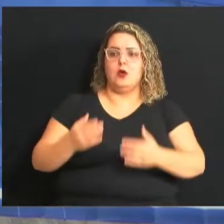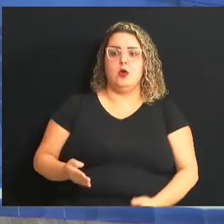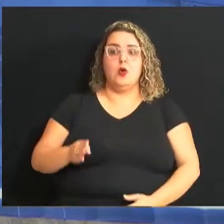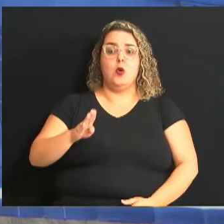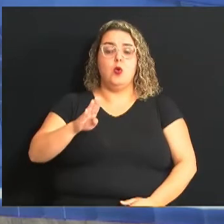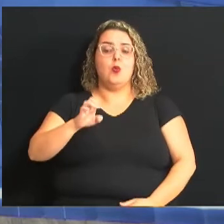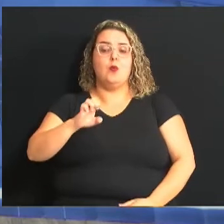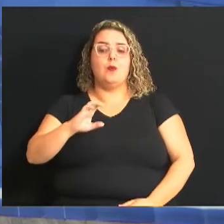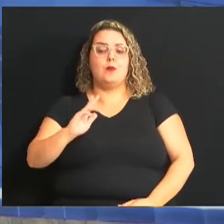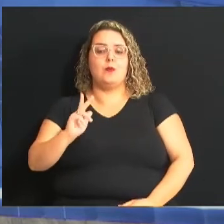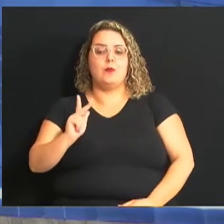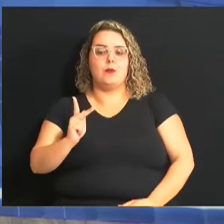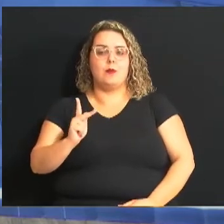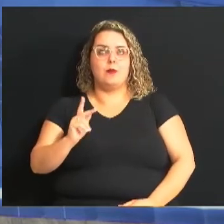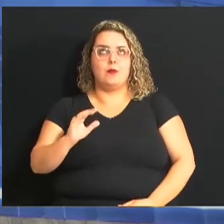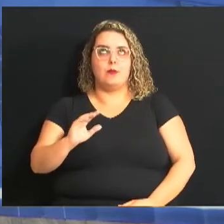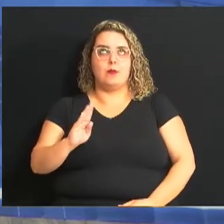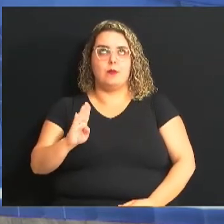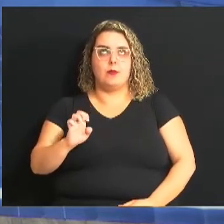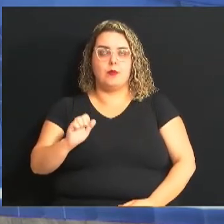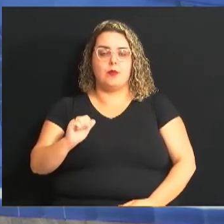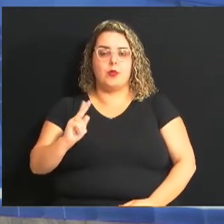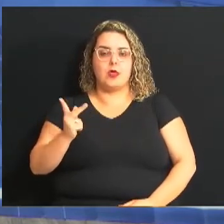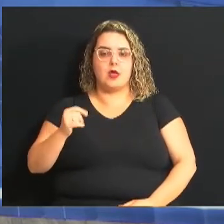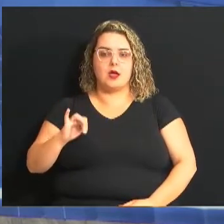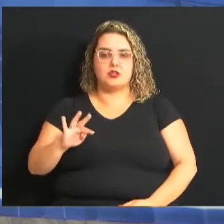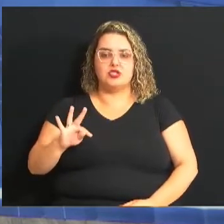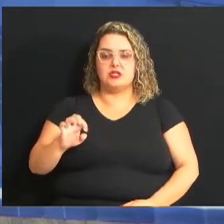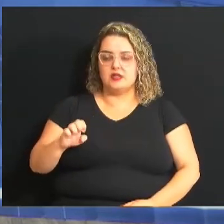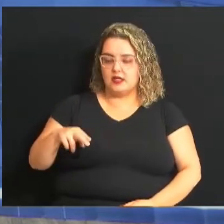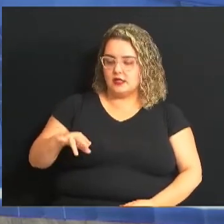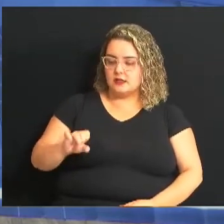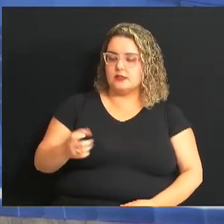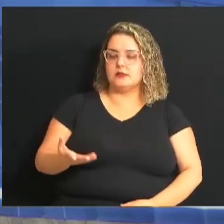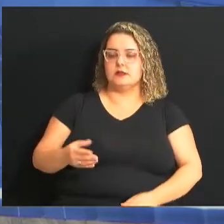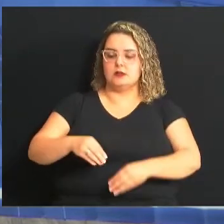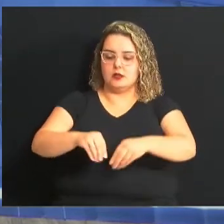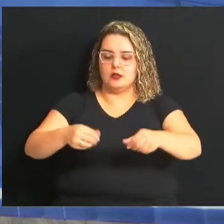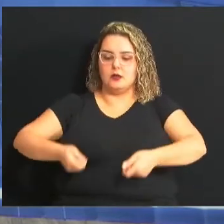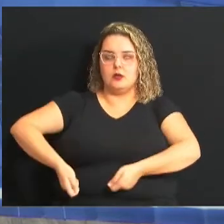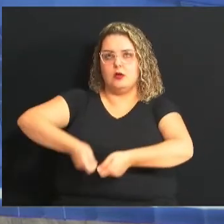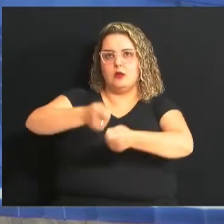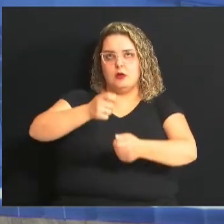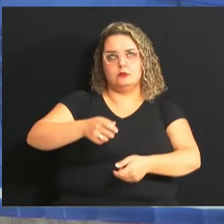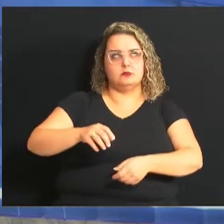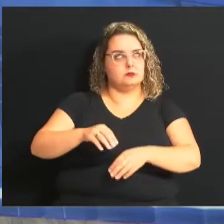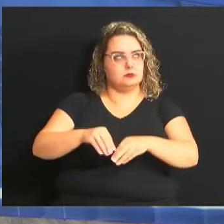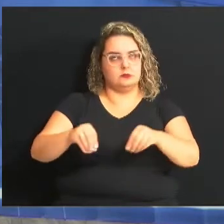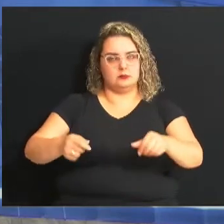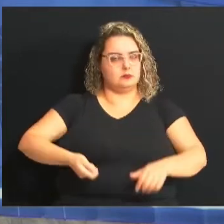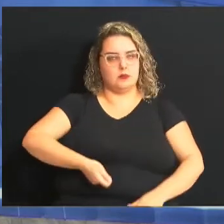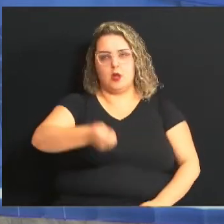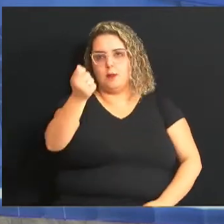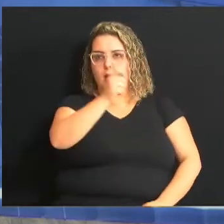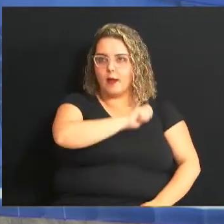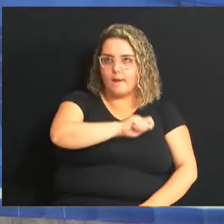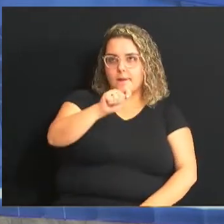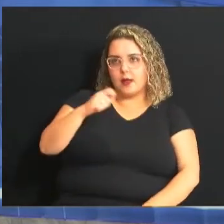Por onde que ela deve começar? É preciso se